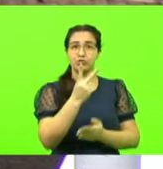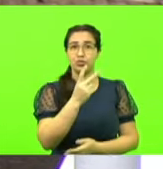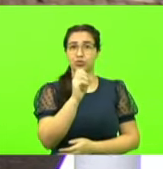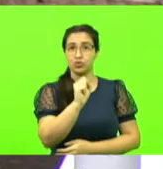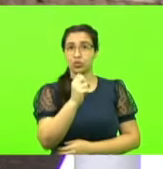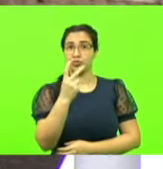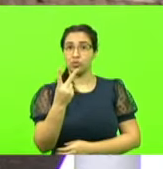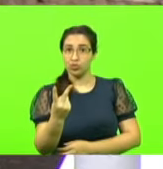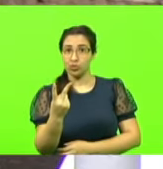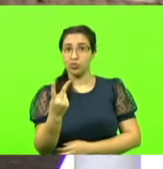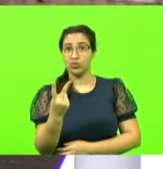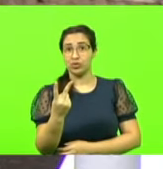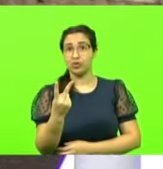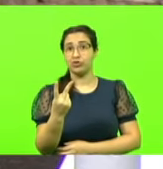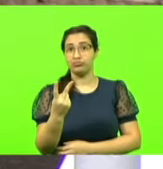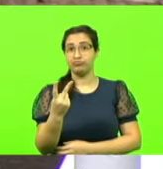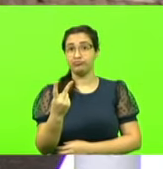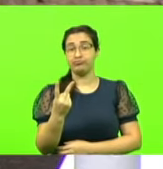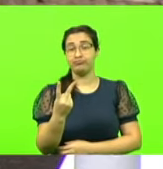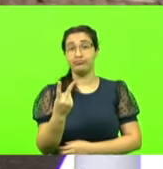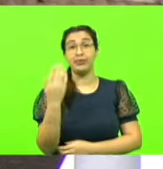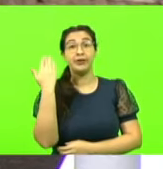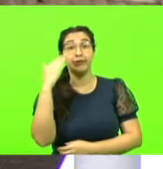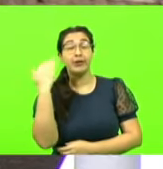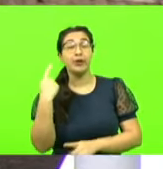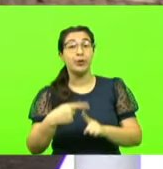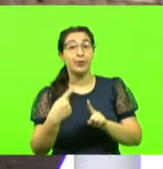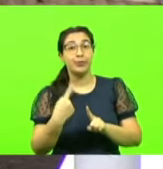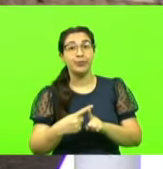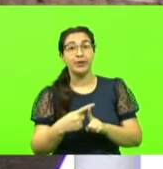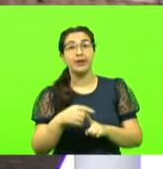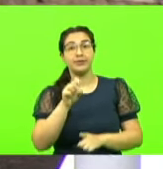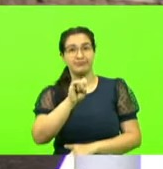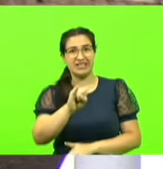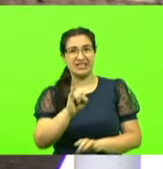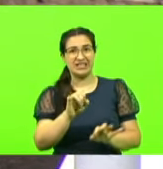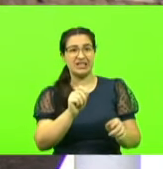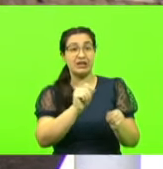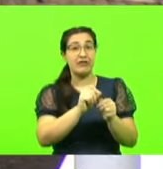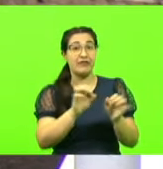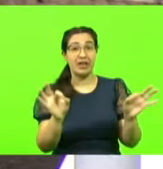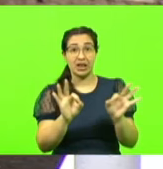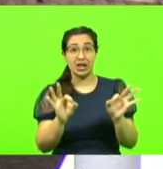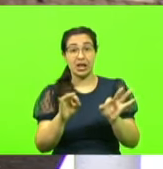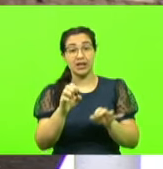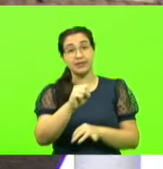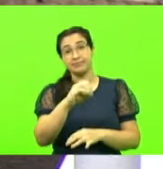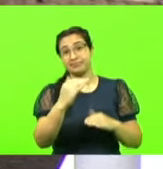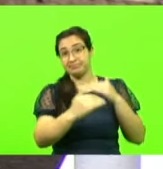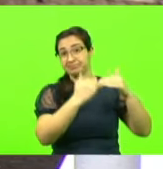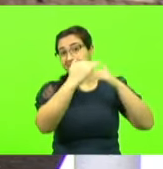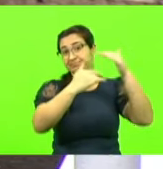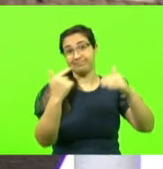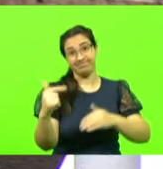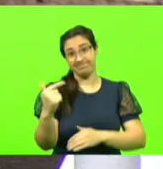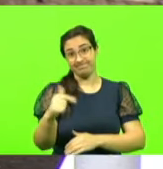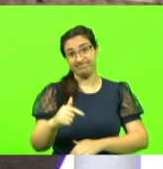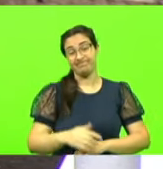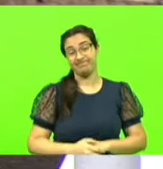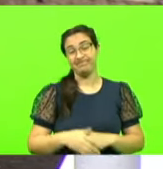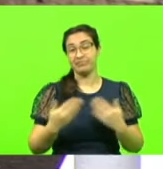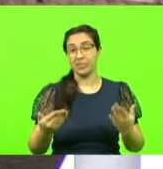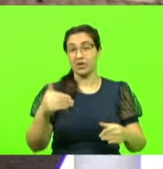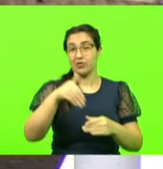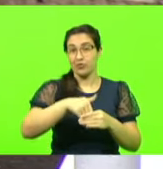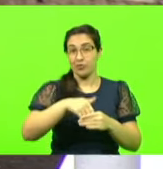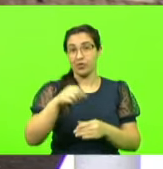mas entendeu-se que, sem esses investimentos, o Estado de Santa Catarina não se desenvolve. Era isso, senhor presidente, por isso nós votamos